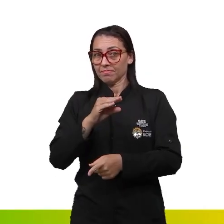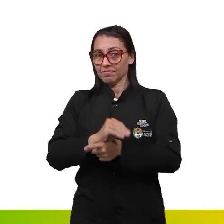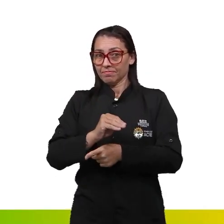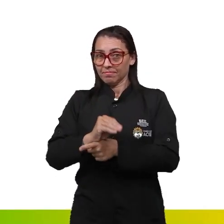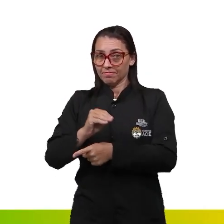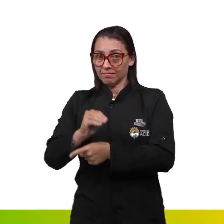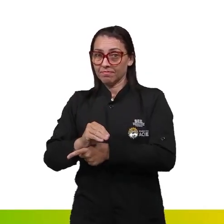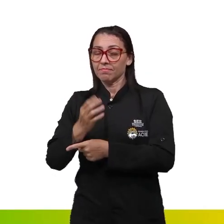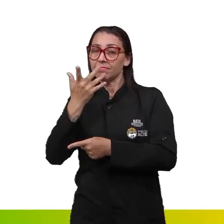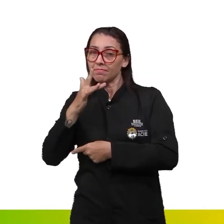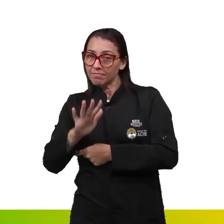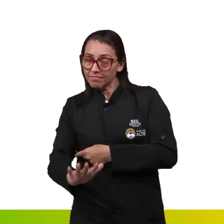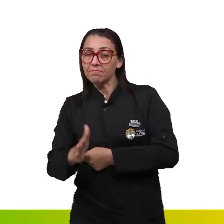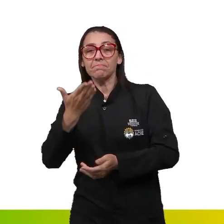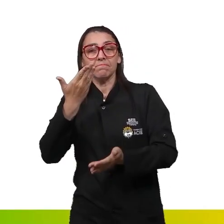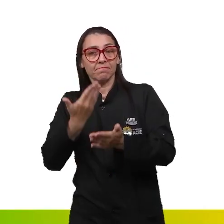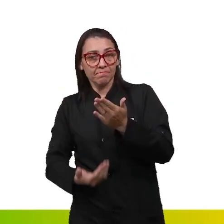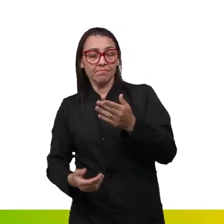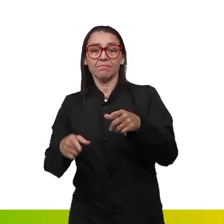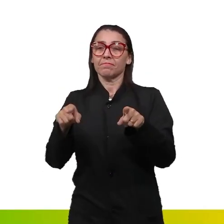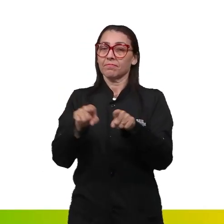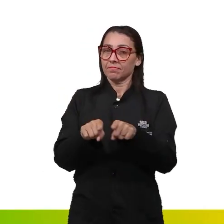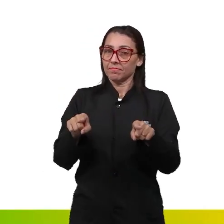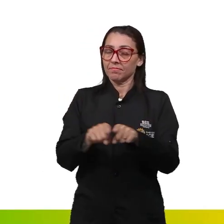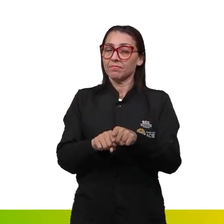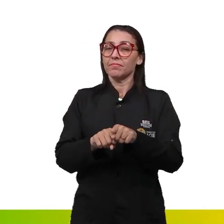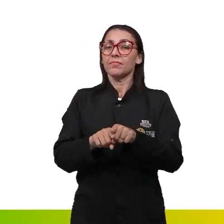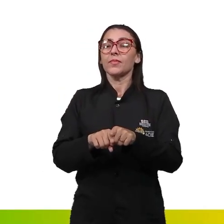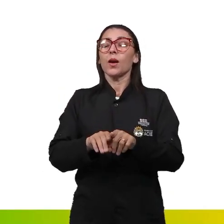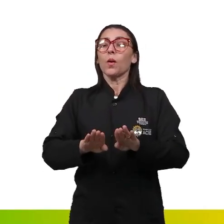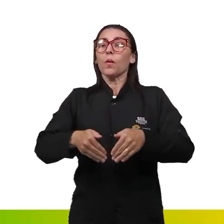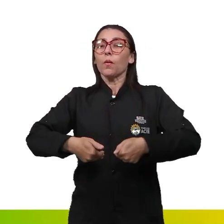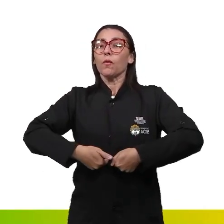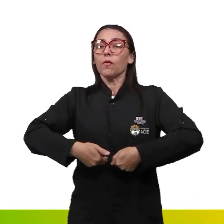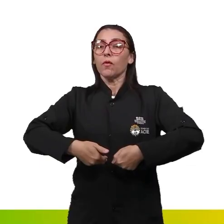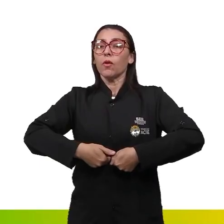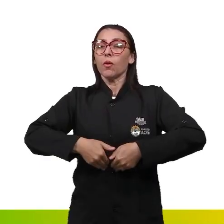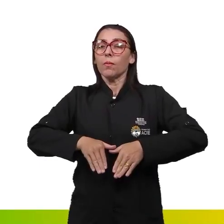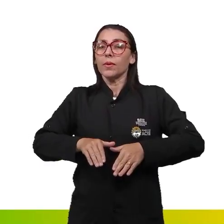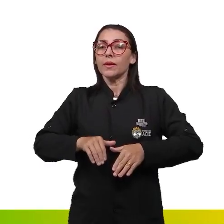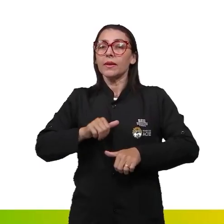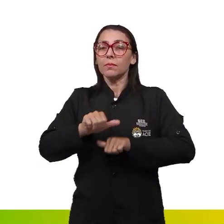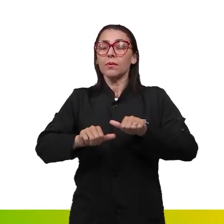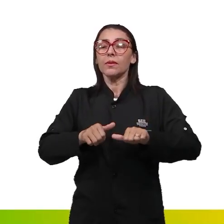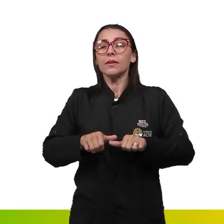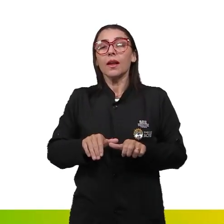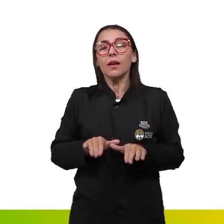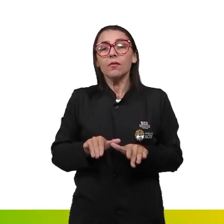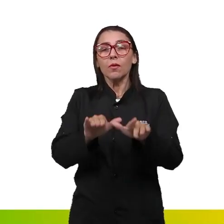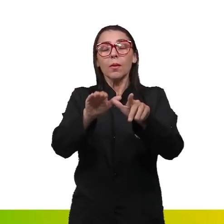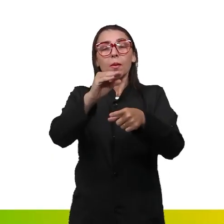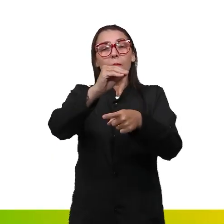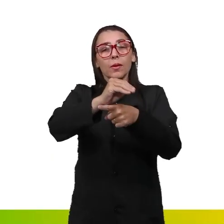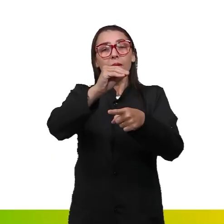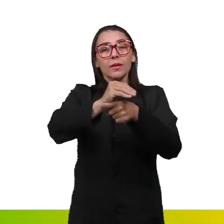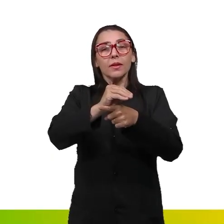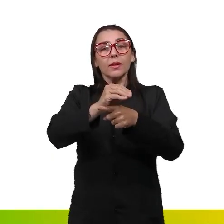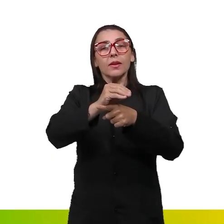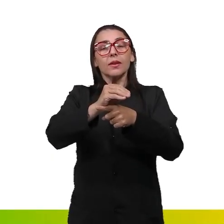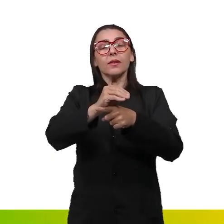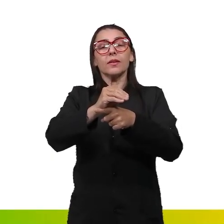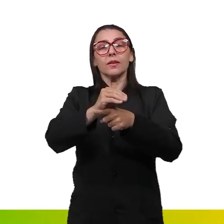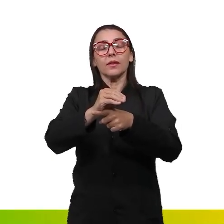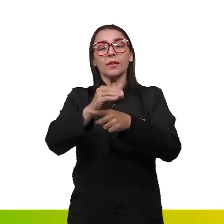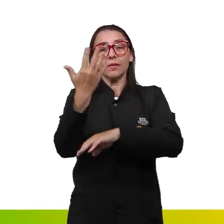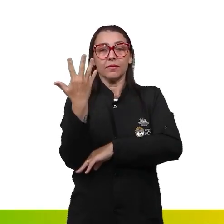às crianças, por exemplo, que estavam perdidas, já estavam morrendo de fome ali, se transformaram em pássaro, né, como uma forma de proteção e guardar a floresta. Então